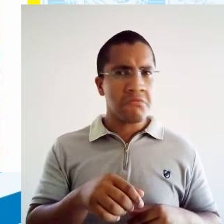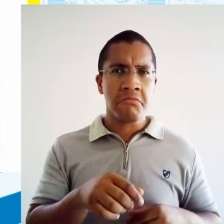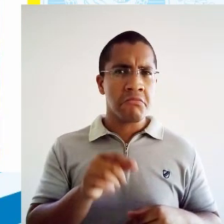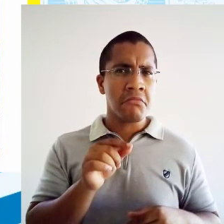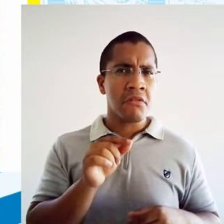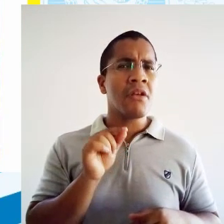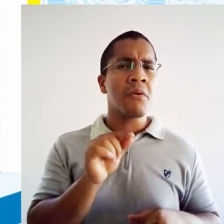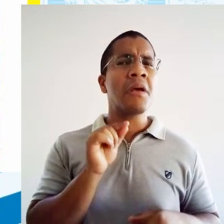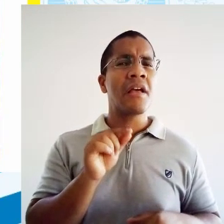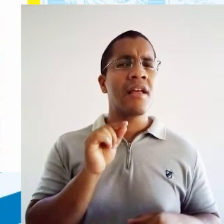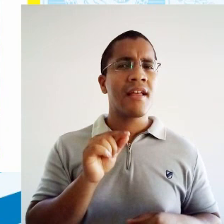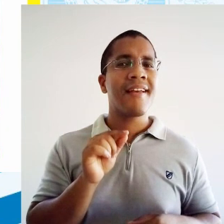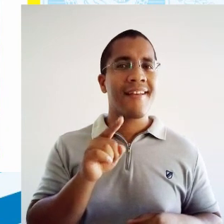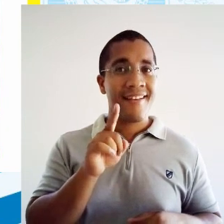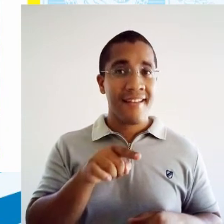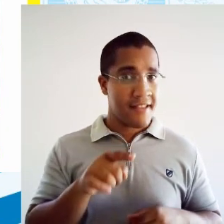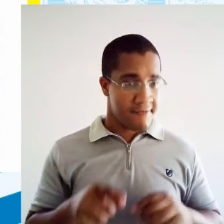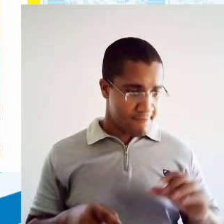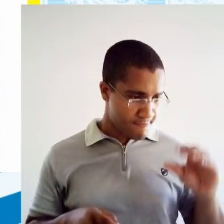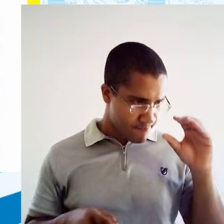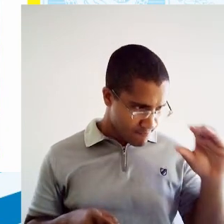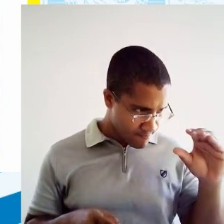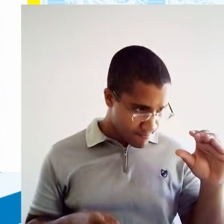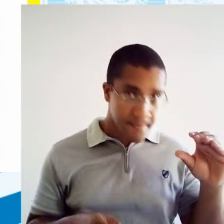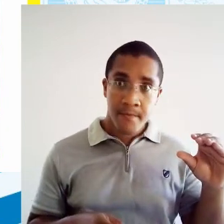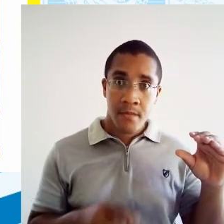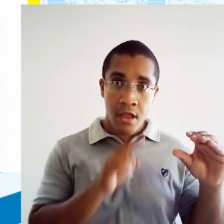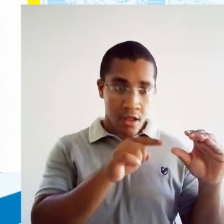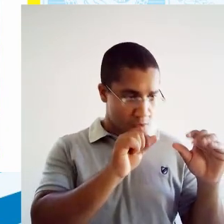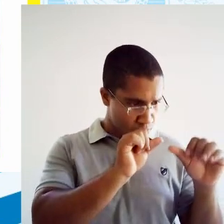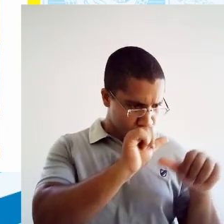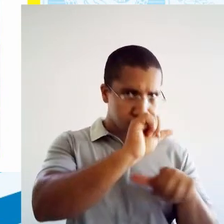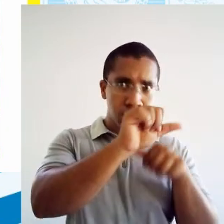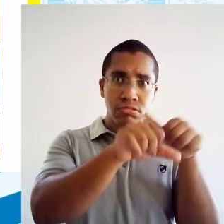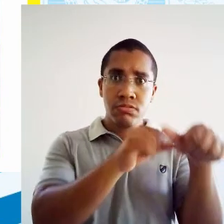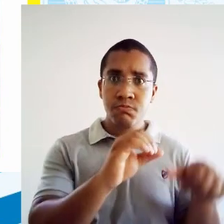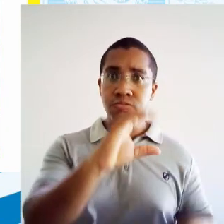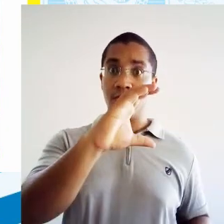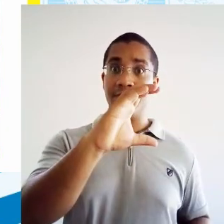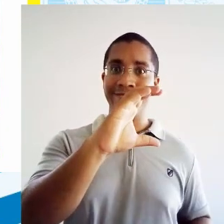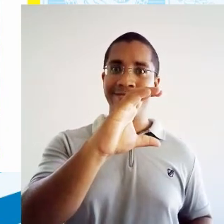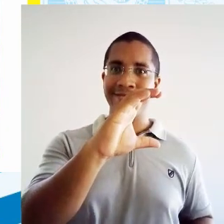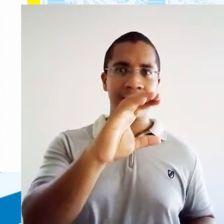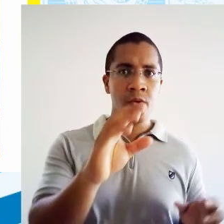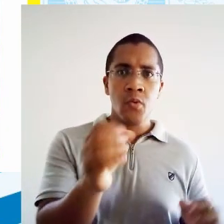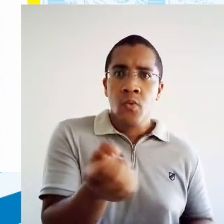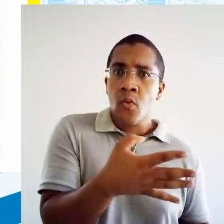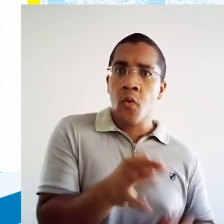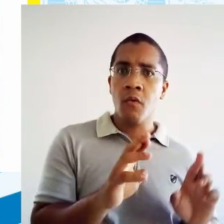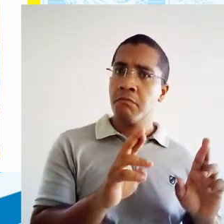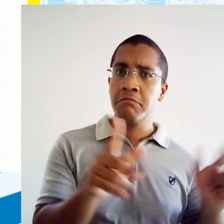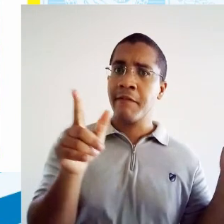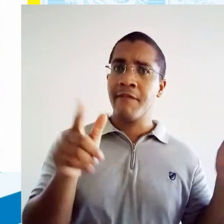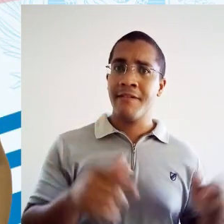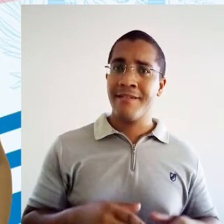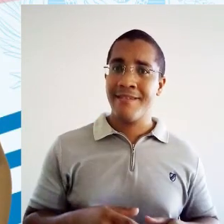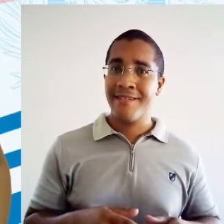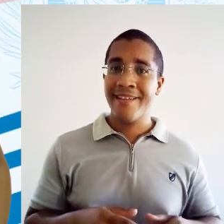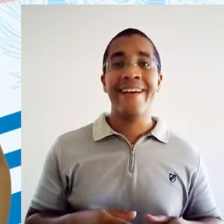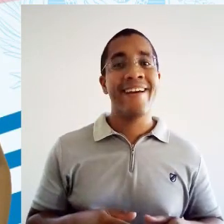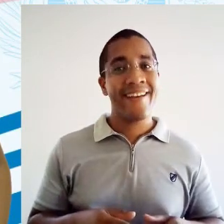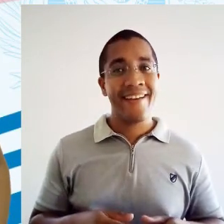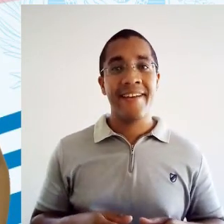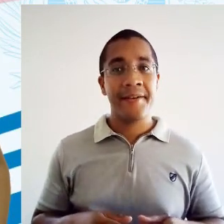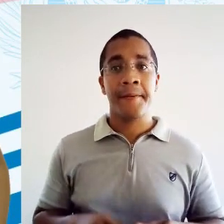realidade se trata de uma substância que vai ser transformada em outra substância, em um novo componente.